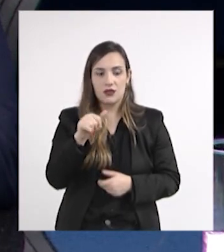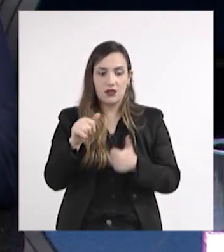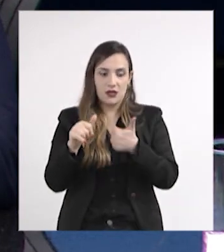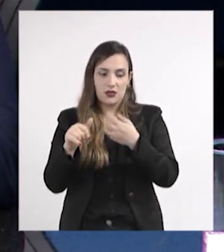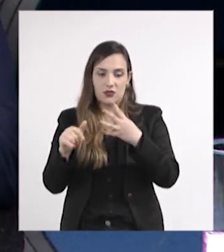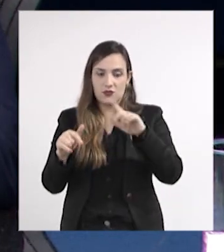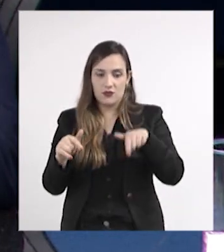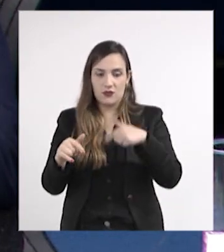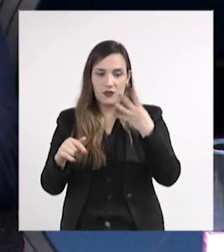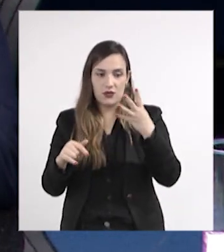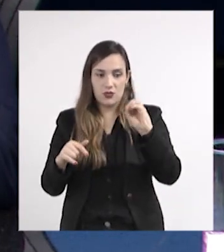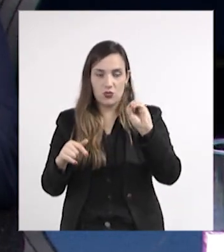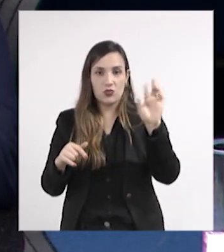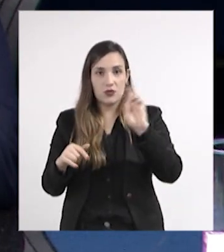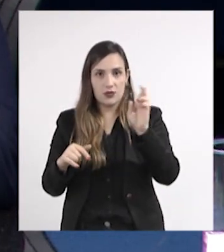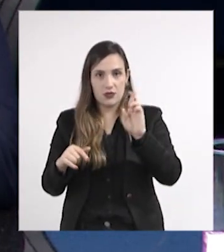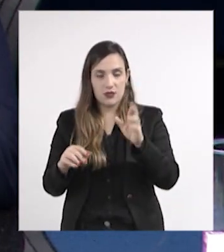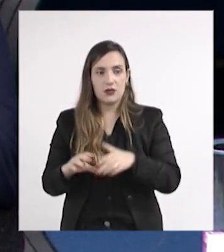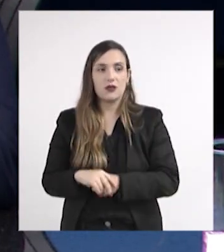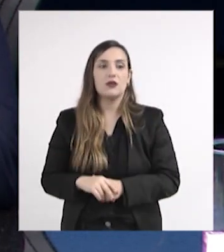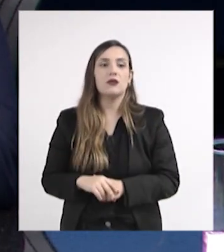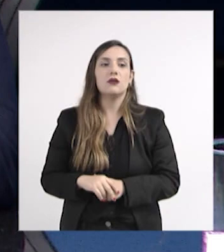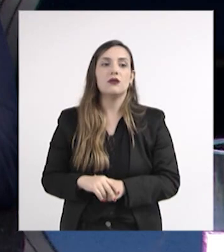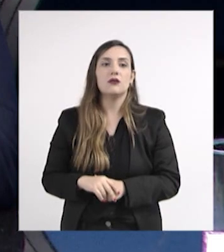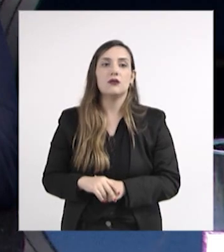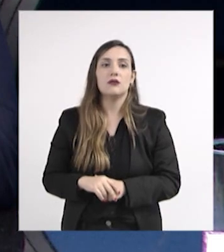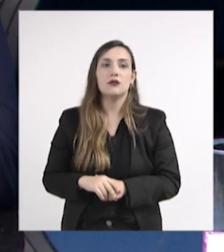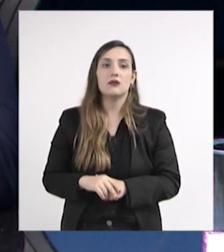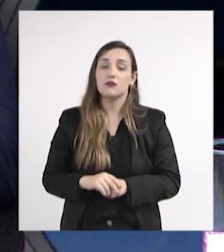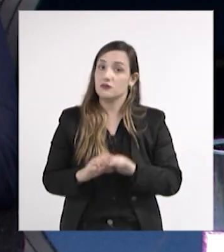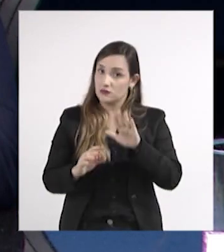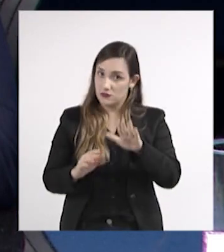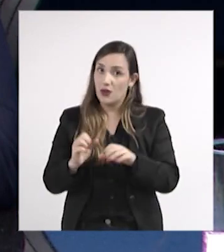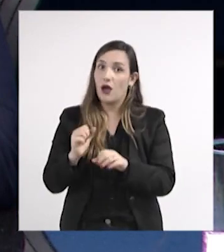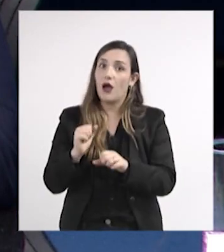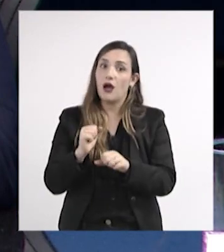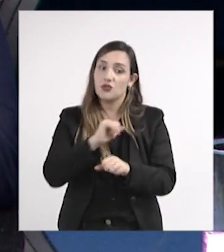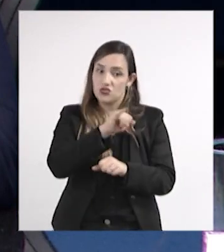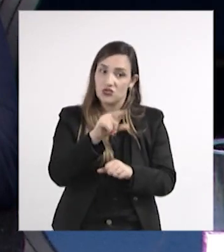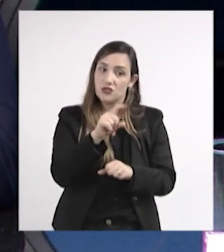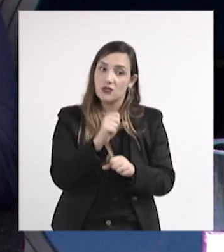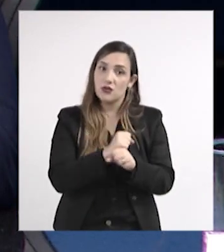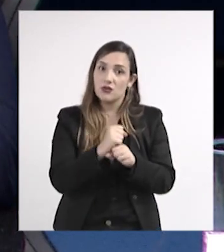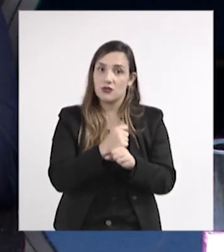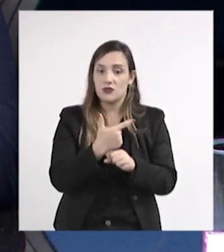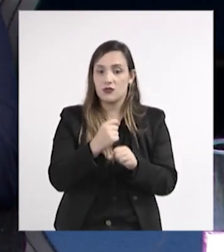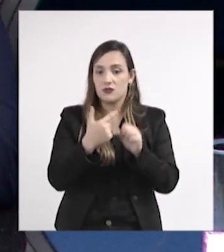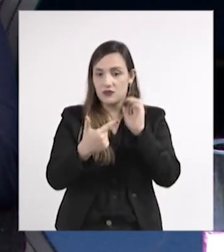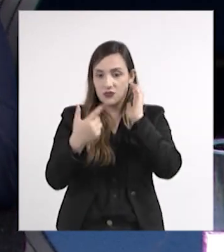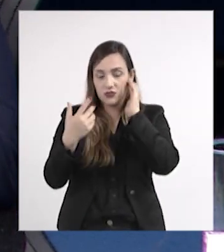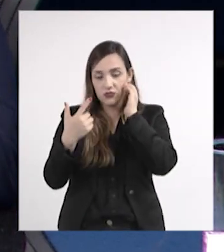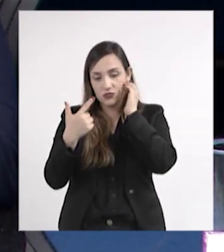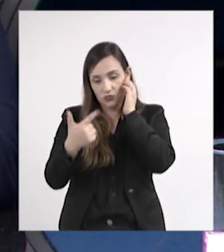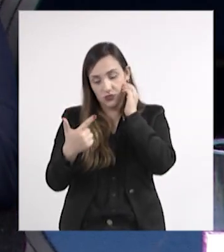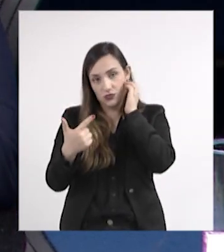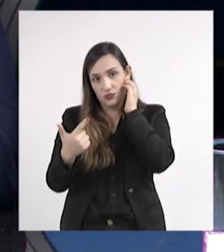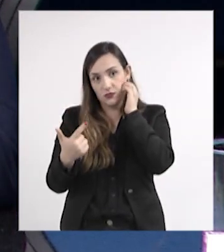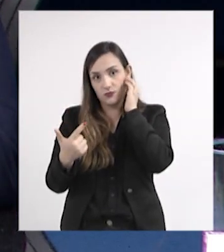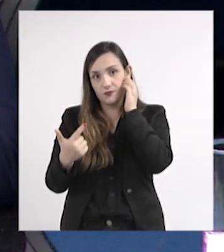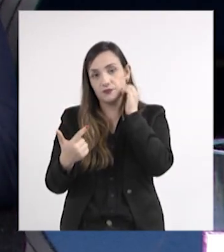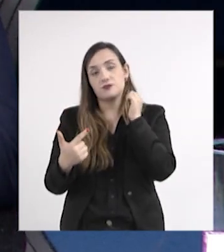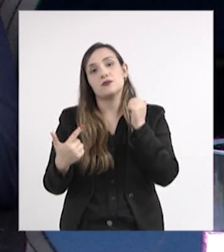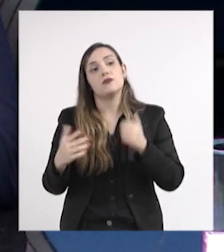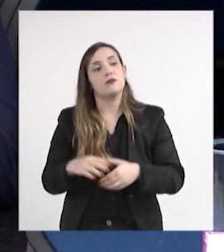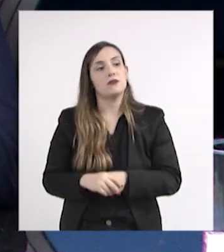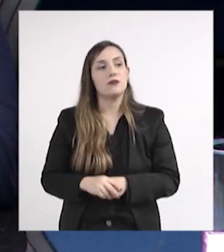14,48, valores referenciados a janeiro de 2022. E, por fim, acontecendo esse